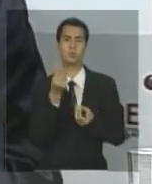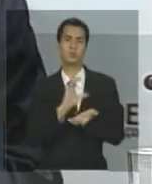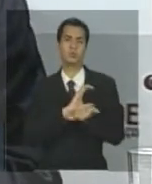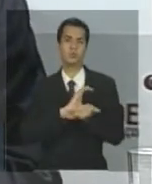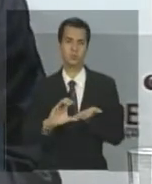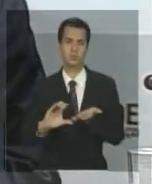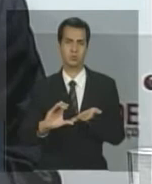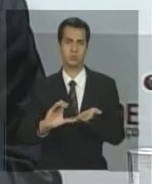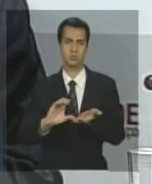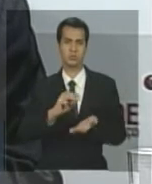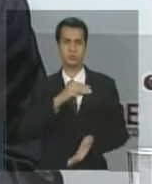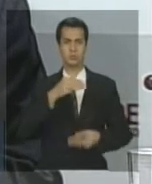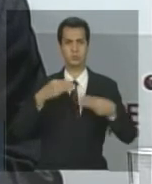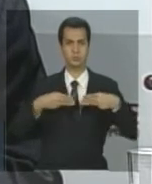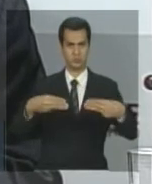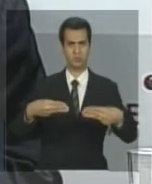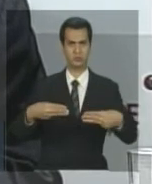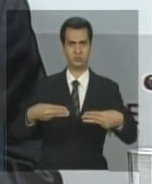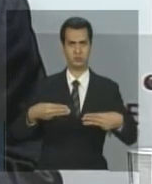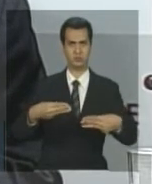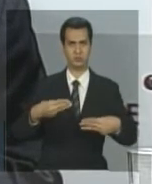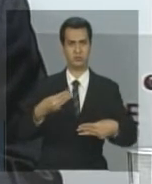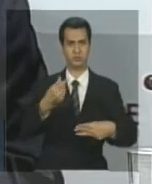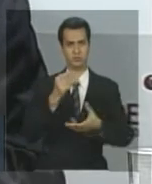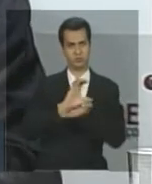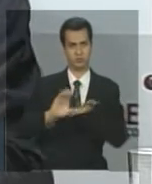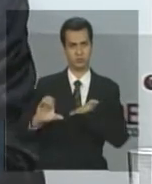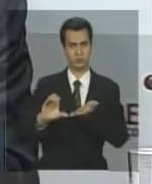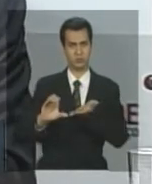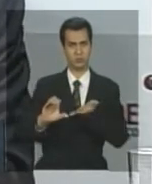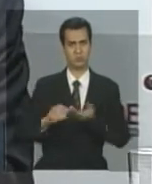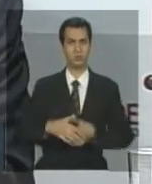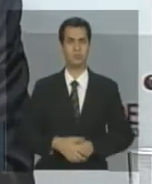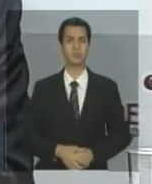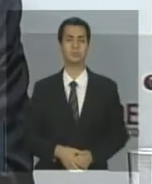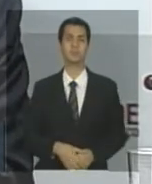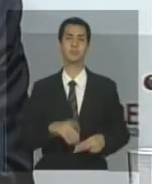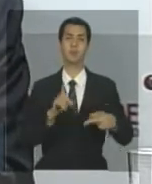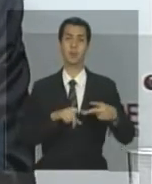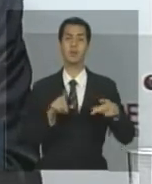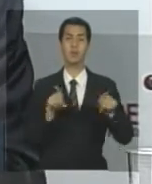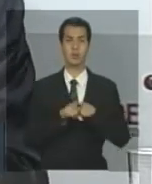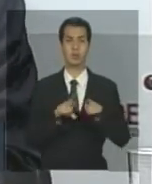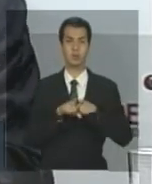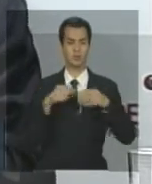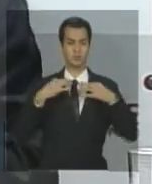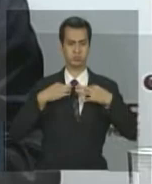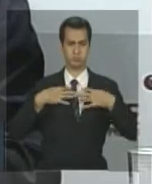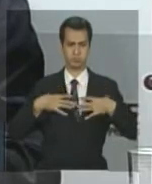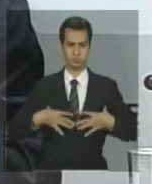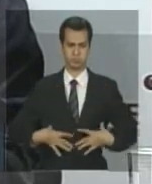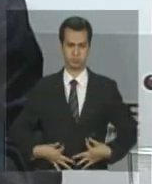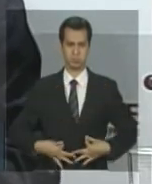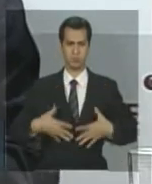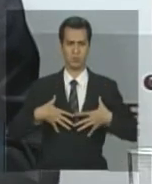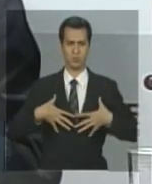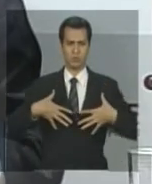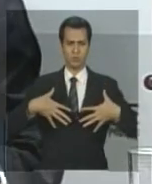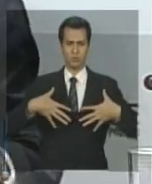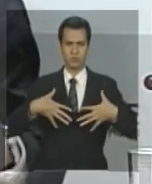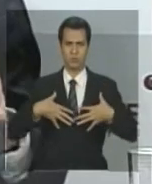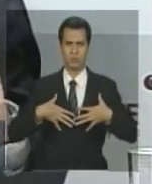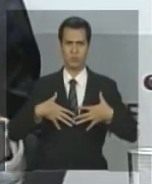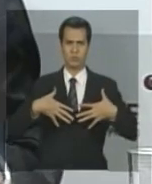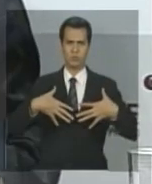que o Ministério faz em relação ao transplante do coração. Em relação ao transplante do pulmão, é a mesma coisa, né? É difícil